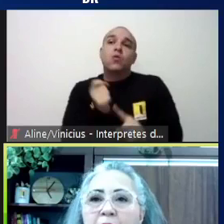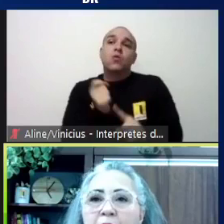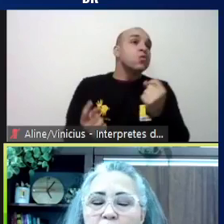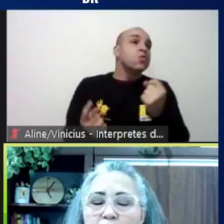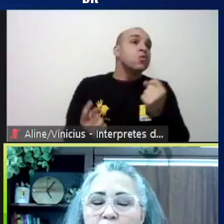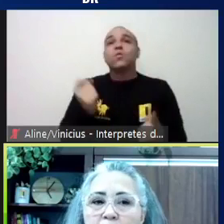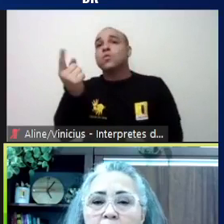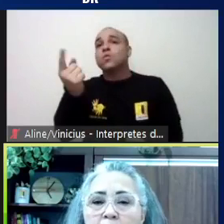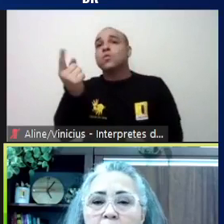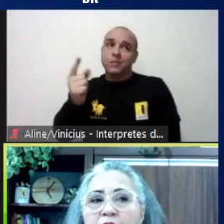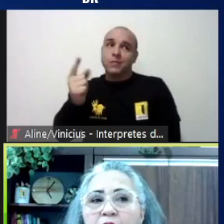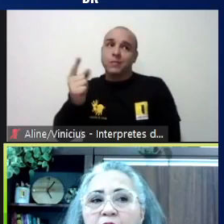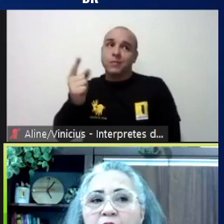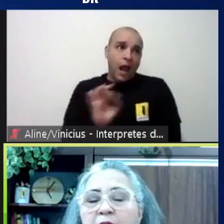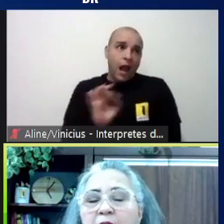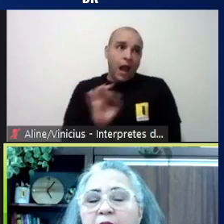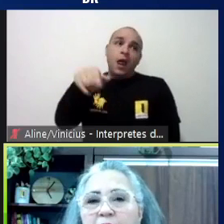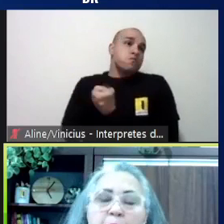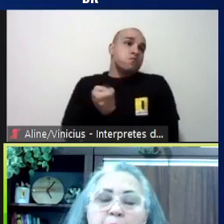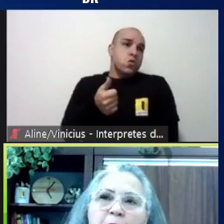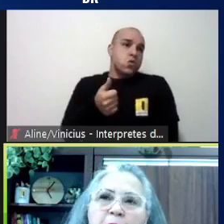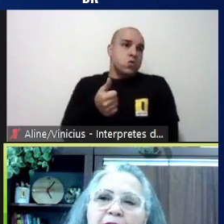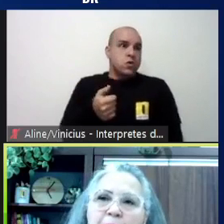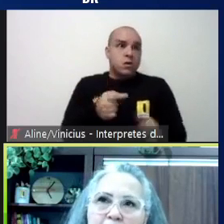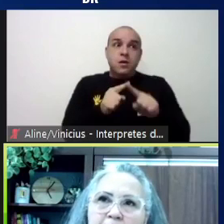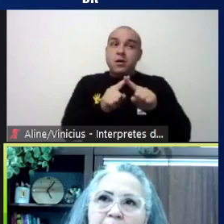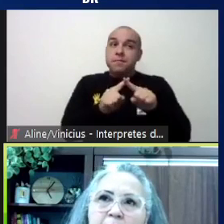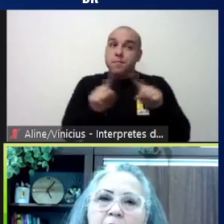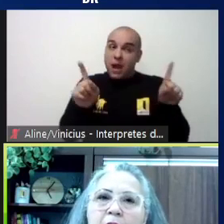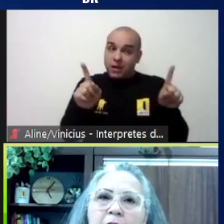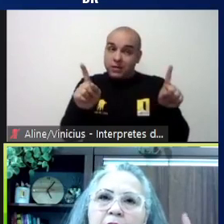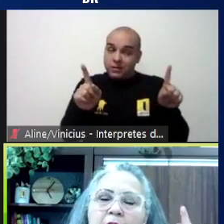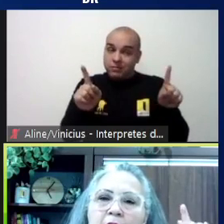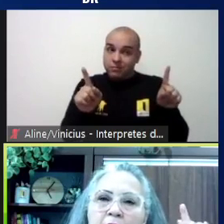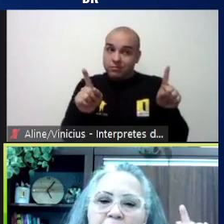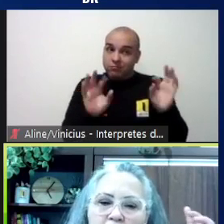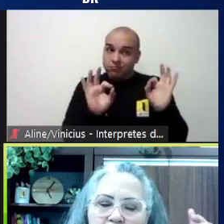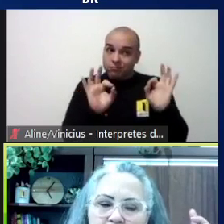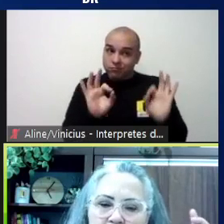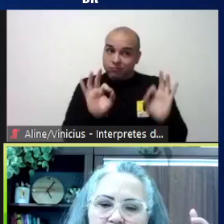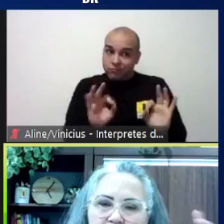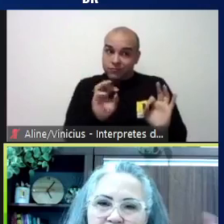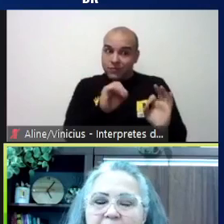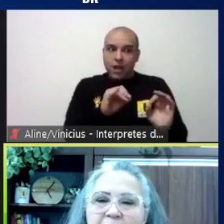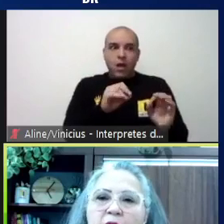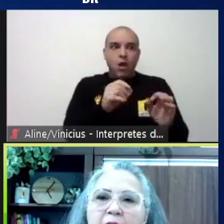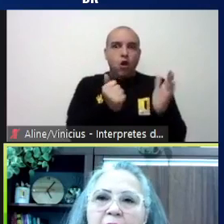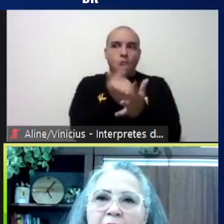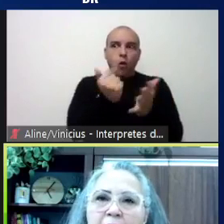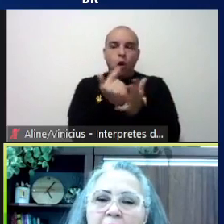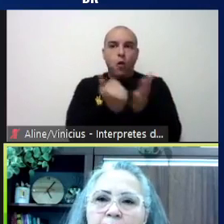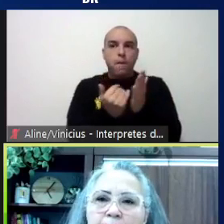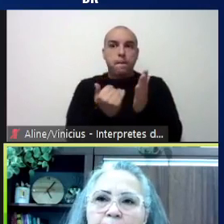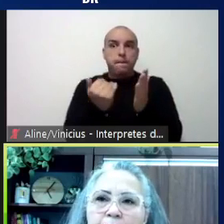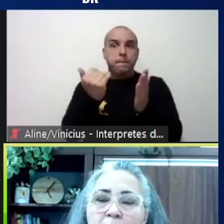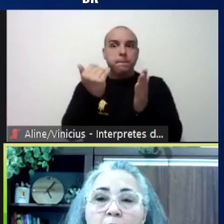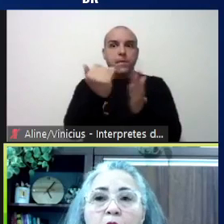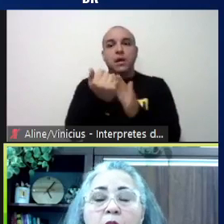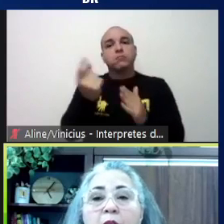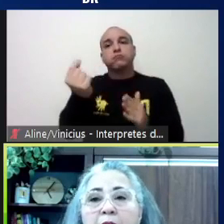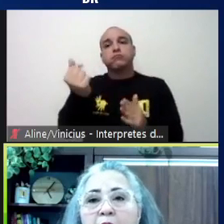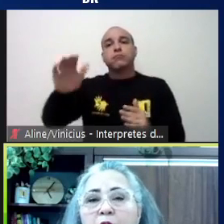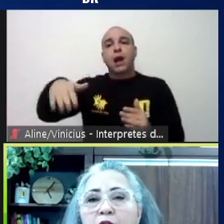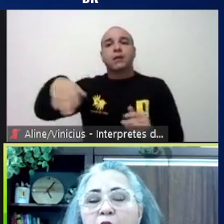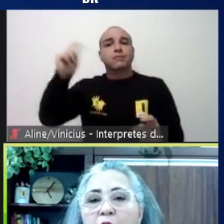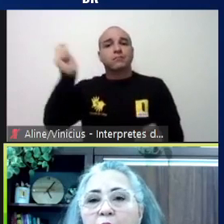custo. Né? Mas eu acredito que esses são os três pontos principais. É a falta de capacitação técnica, não,